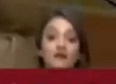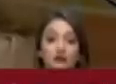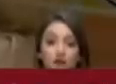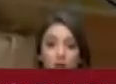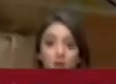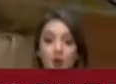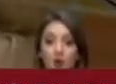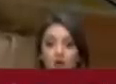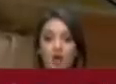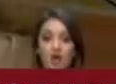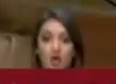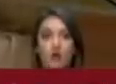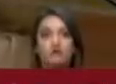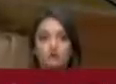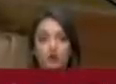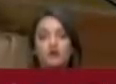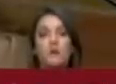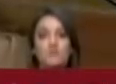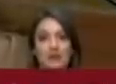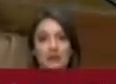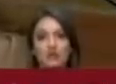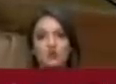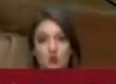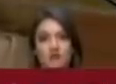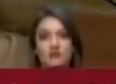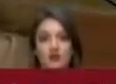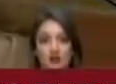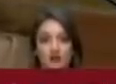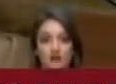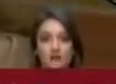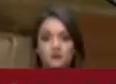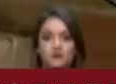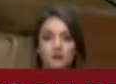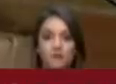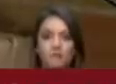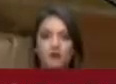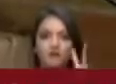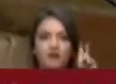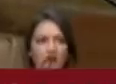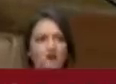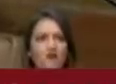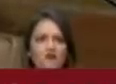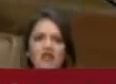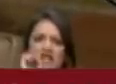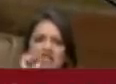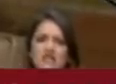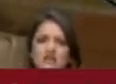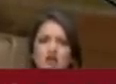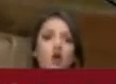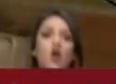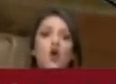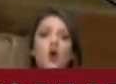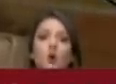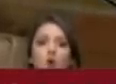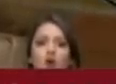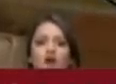excelente, e o André Mendonça decepcionou bastante, infelizmente. Shelp, sua pergunta. Deputada, bom